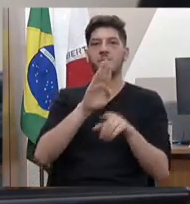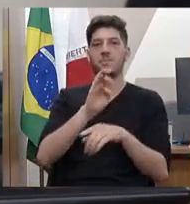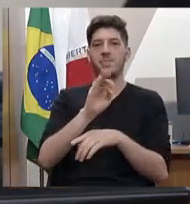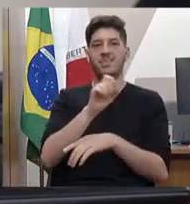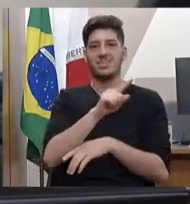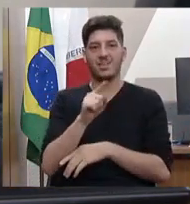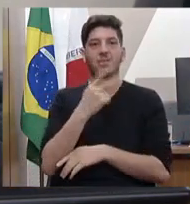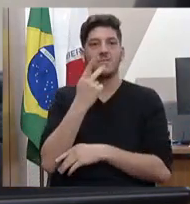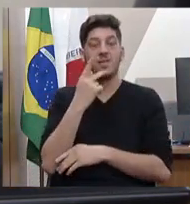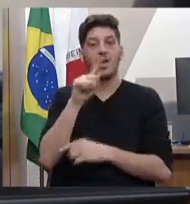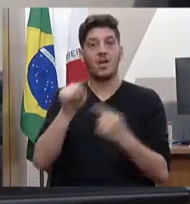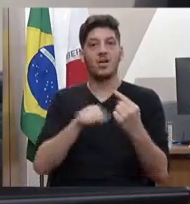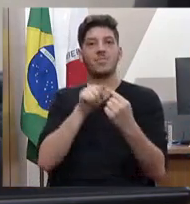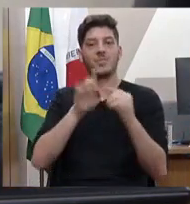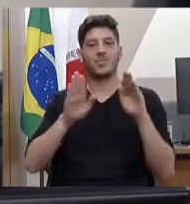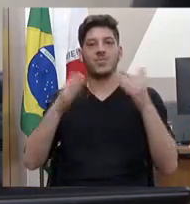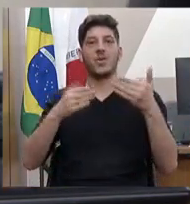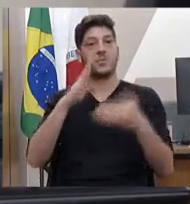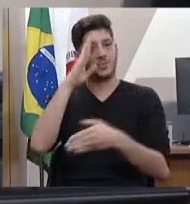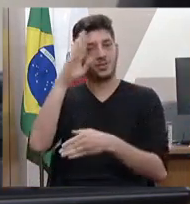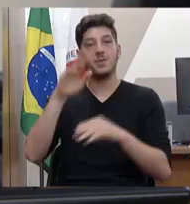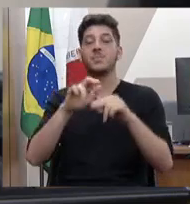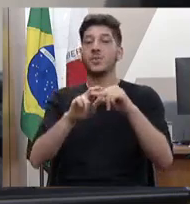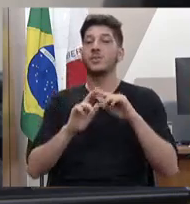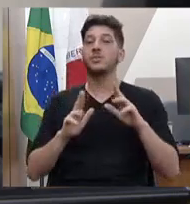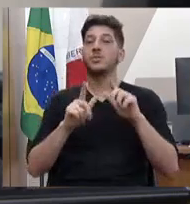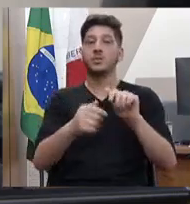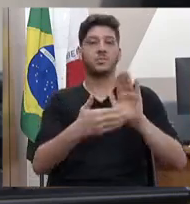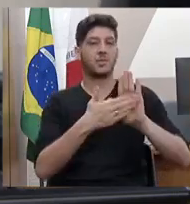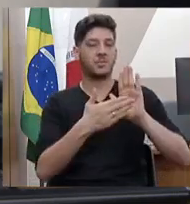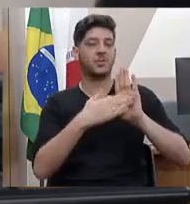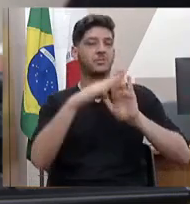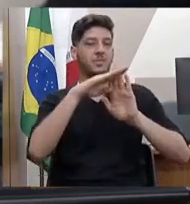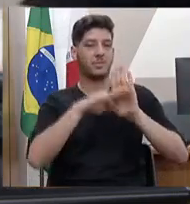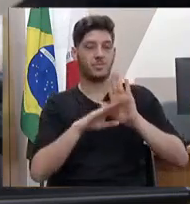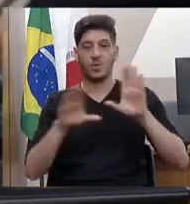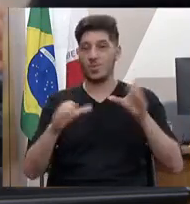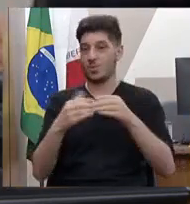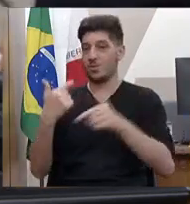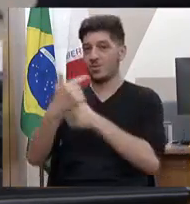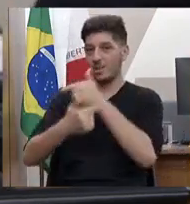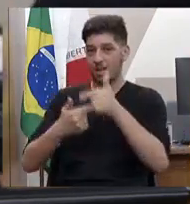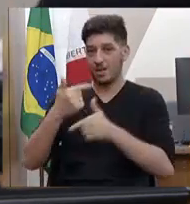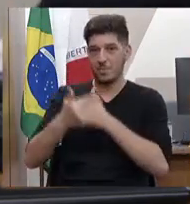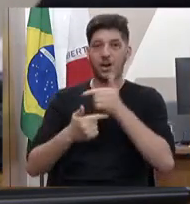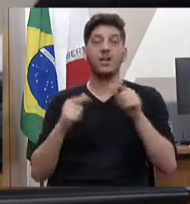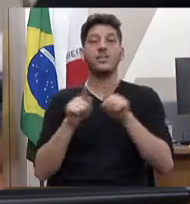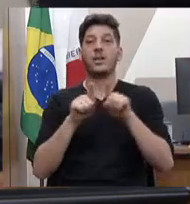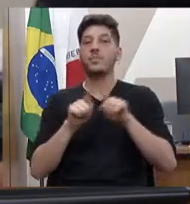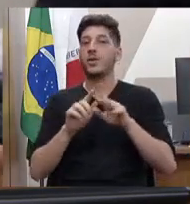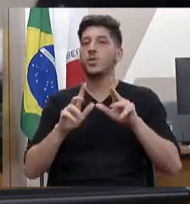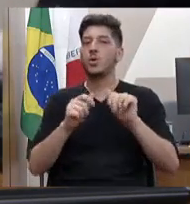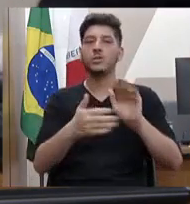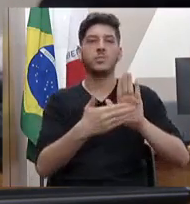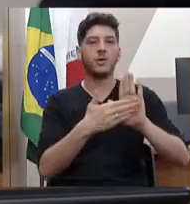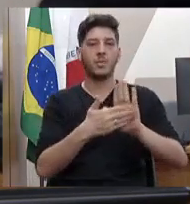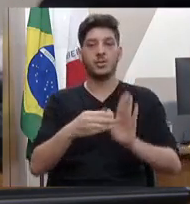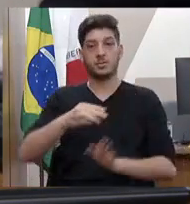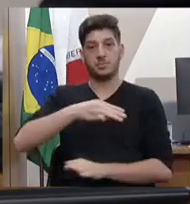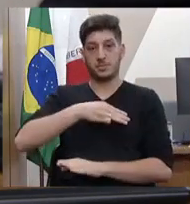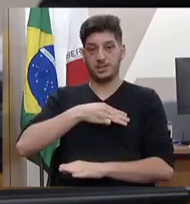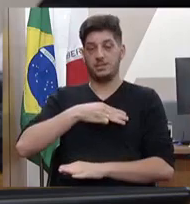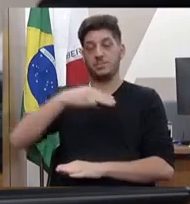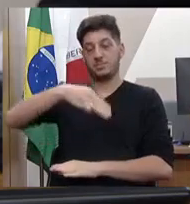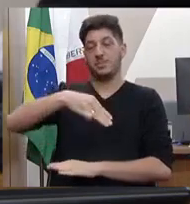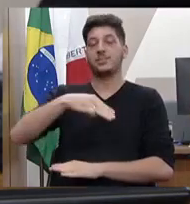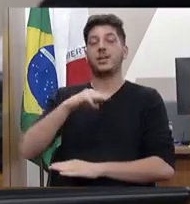nosso Foco por isso que todas as pautas da comissão de trabalho todas as pautas do Ministério do Trabalho todas